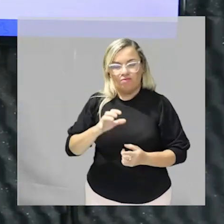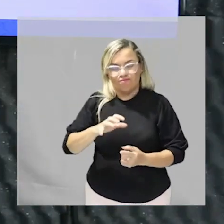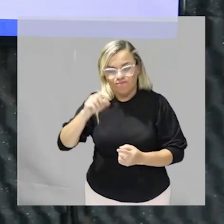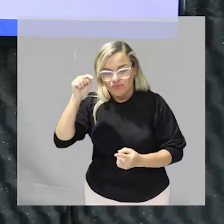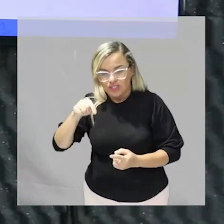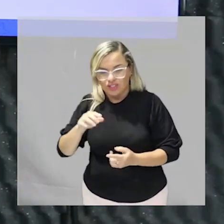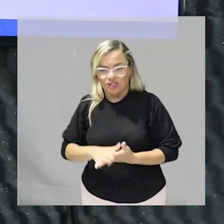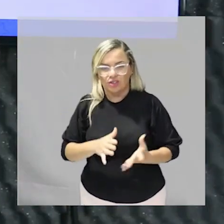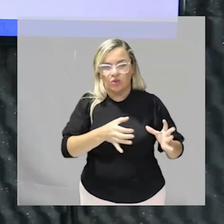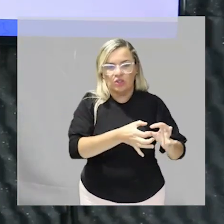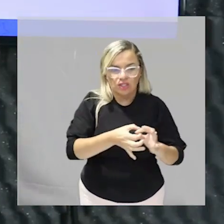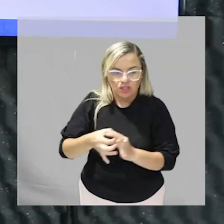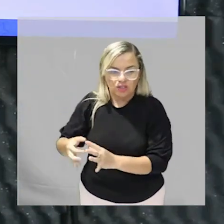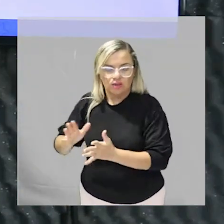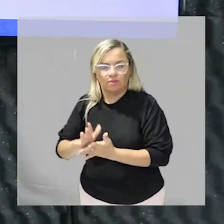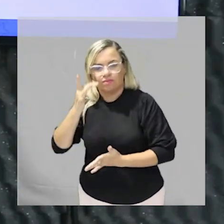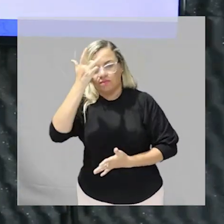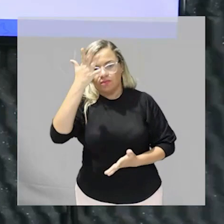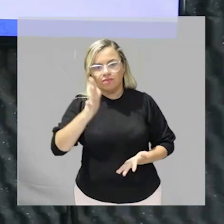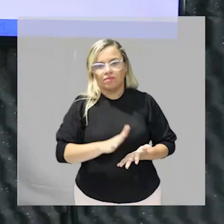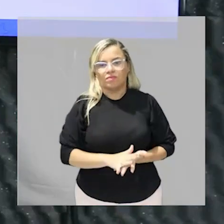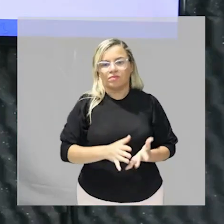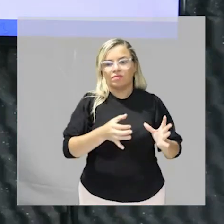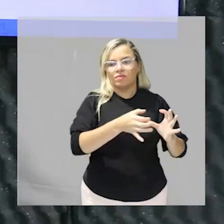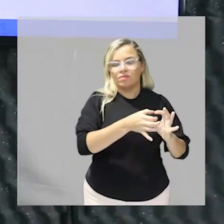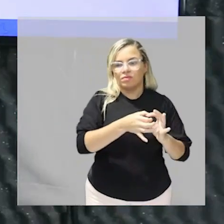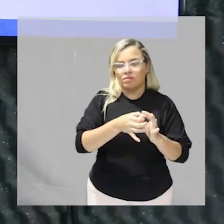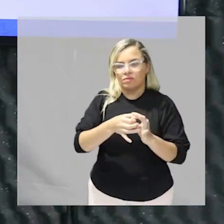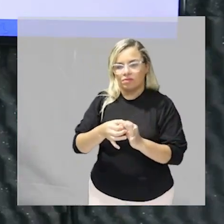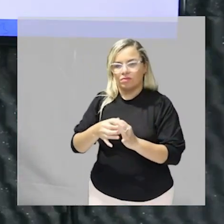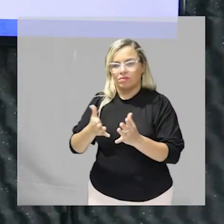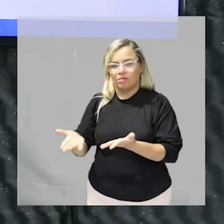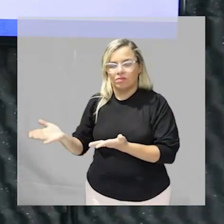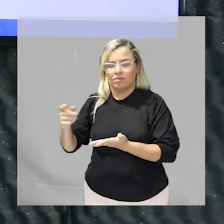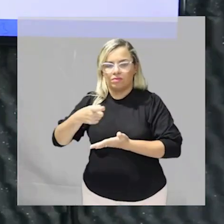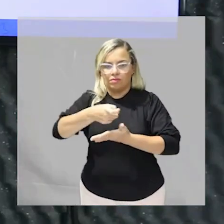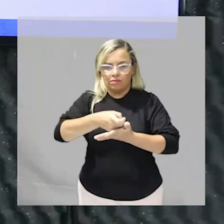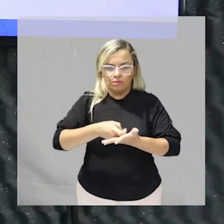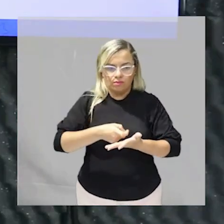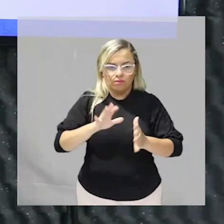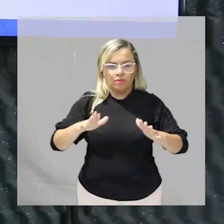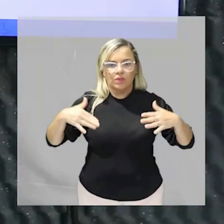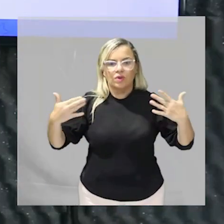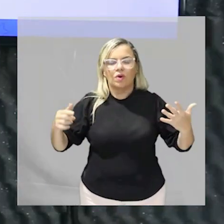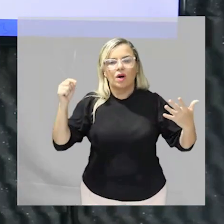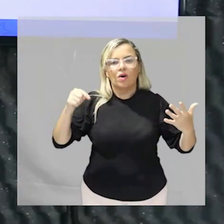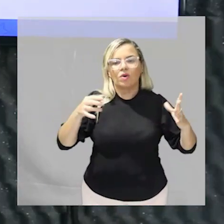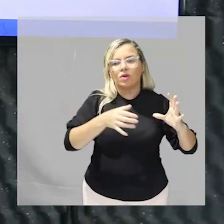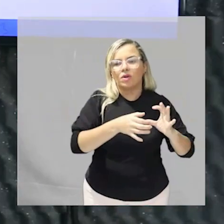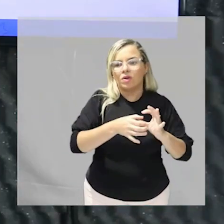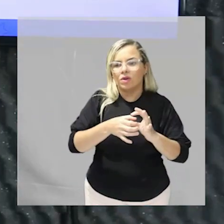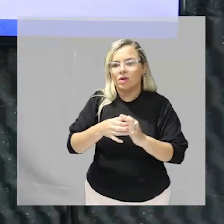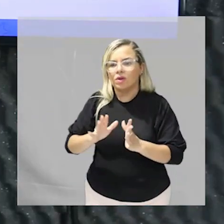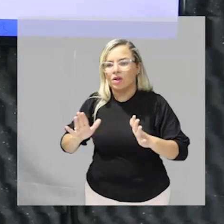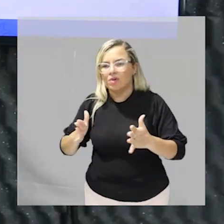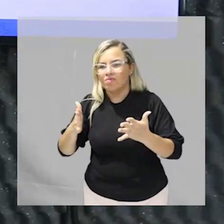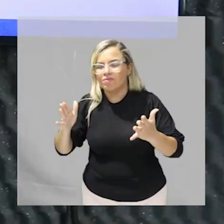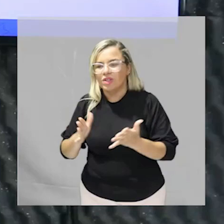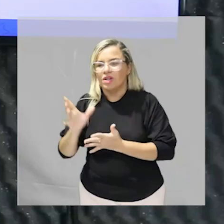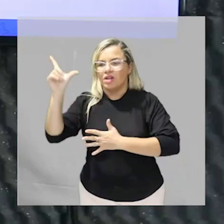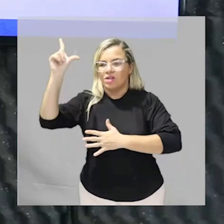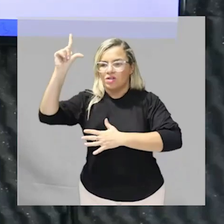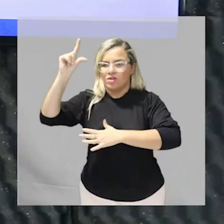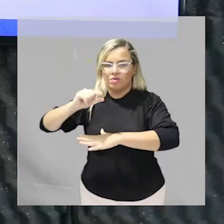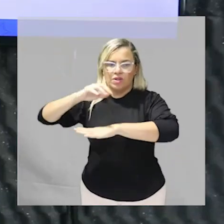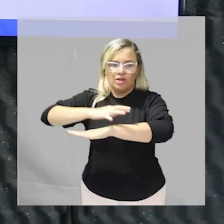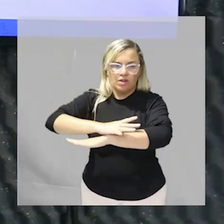né, galera? Ele diz o seguinte, ó, considerando o contexto, que o texto mesmo te disse, né, que fator contribui para a diminuição das enchentes e áreas urbanas? O